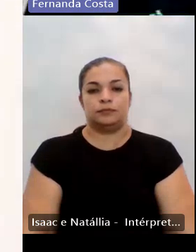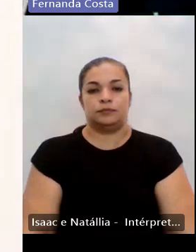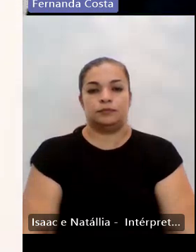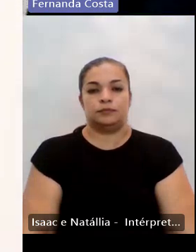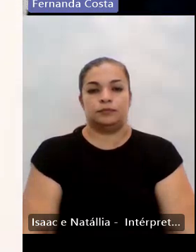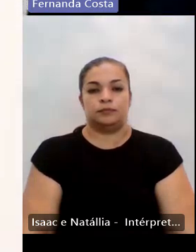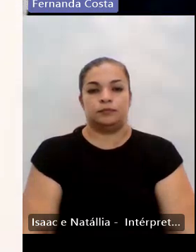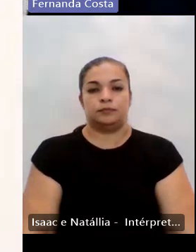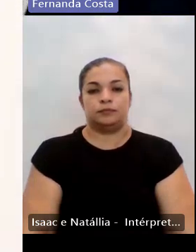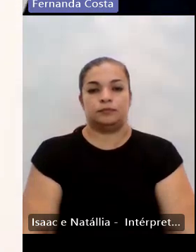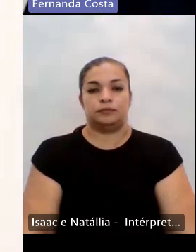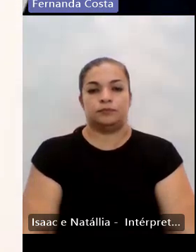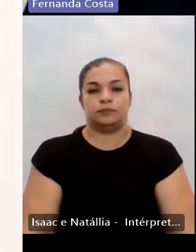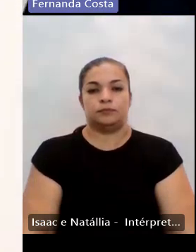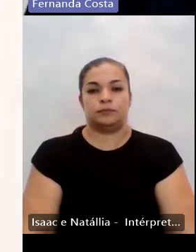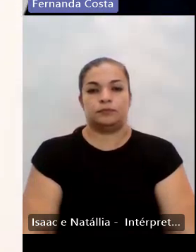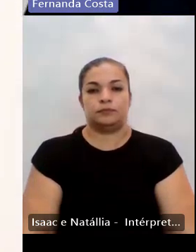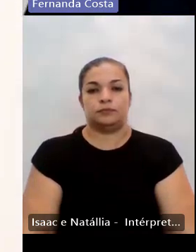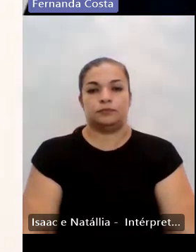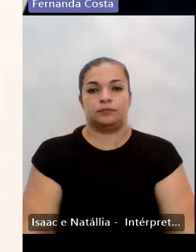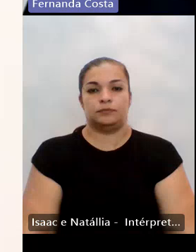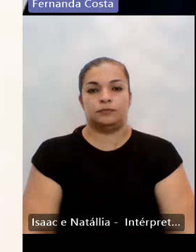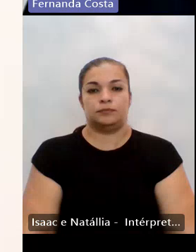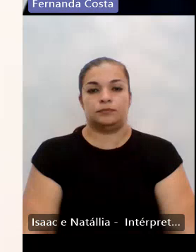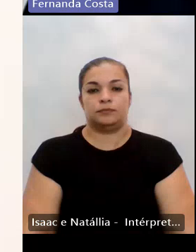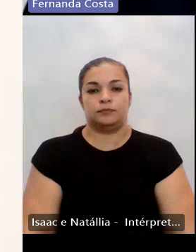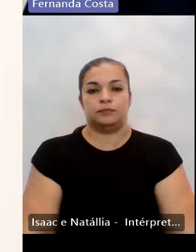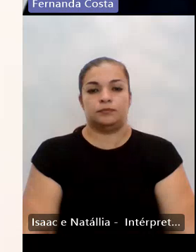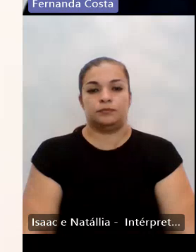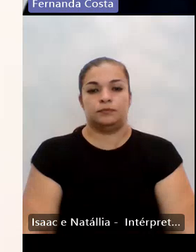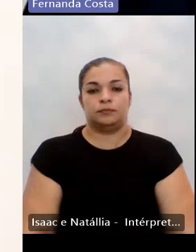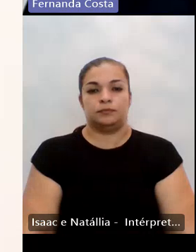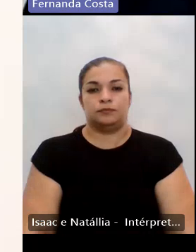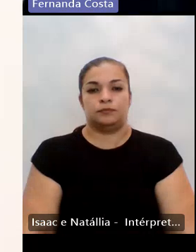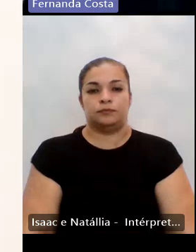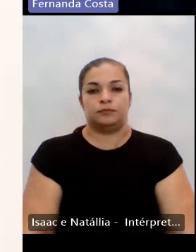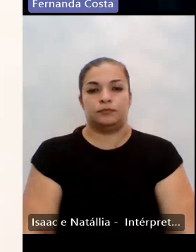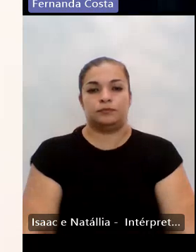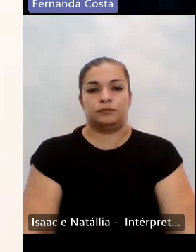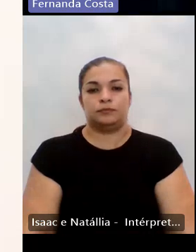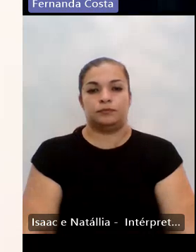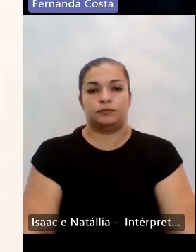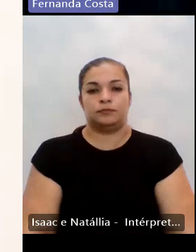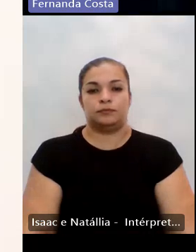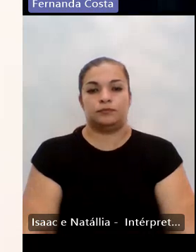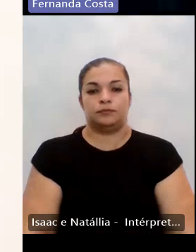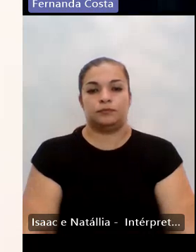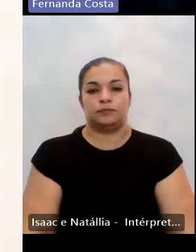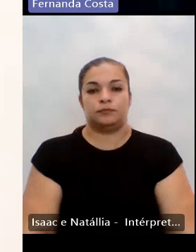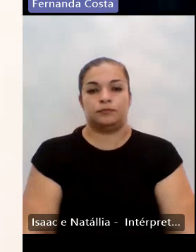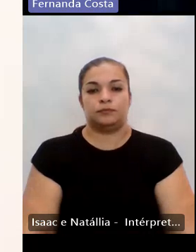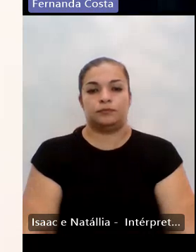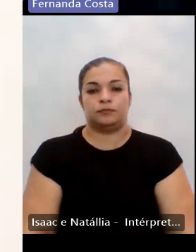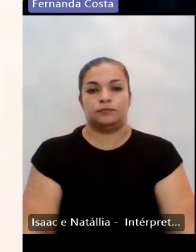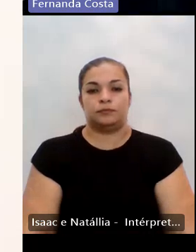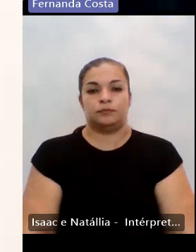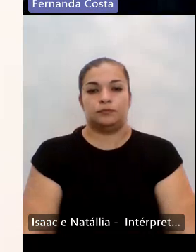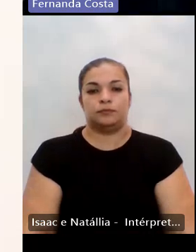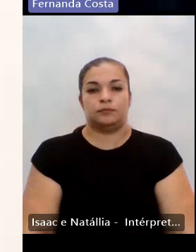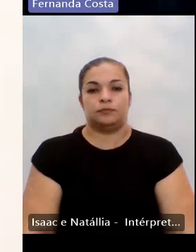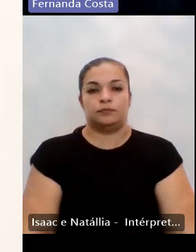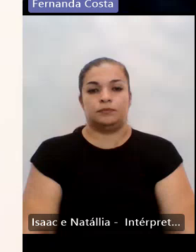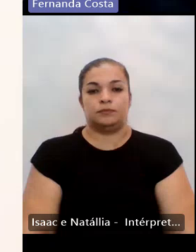no ouvido e é conduzido por meio do canal auditivo, onde alcança primeiro a membrana do tímpano. Assim que a membrana do tímpano